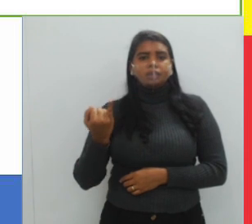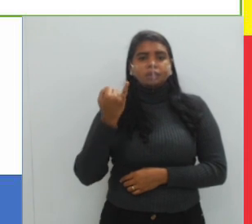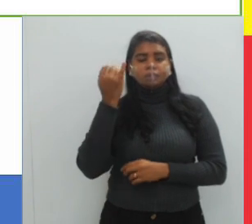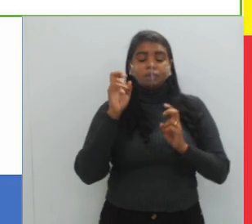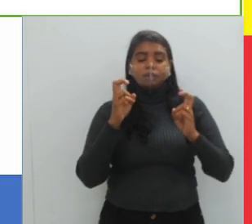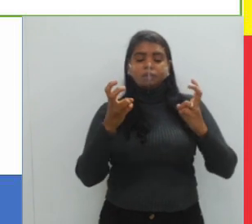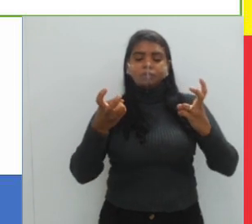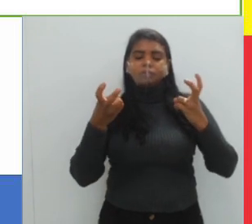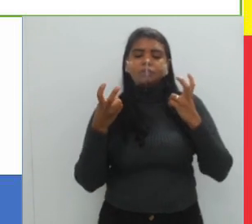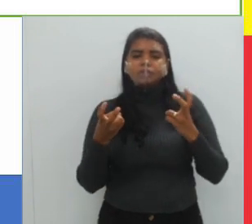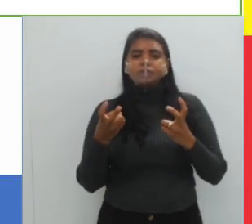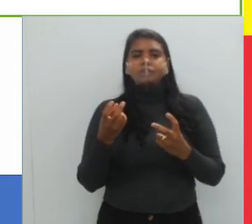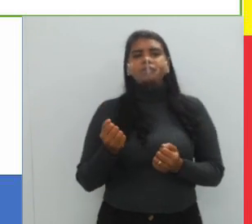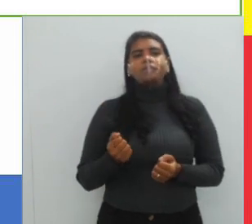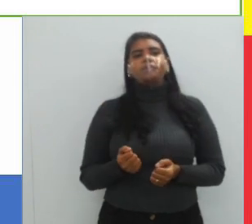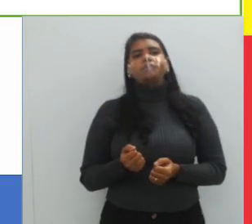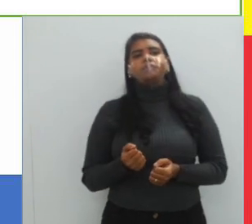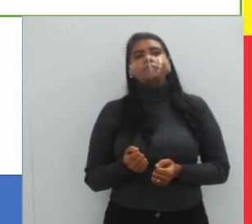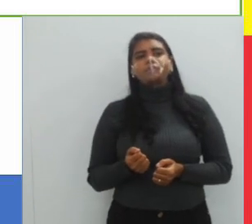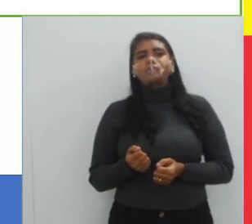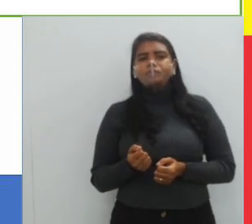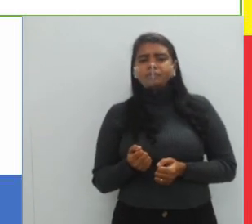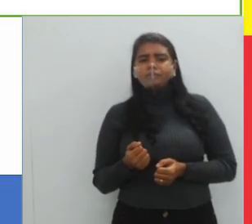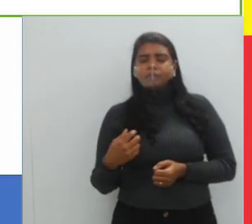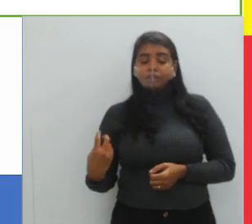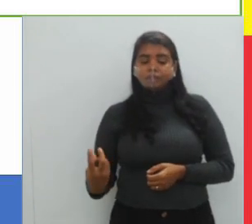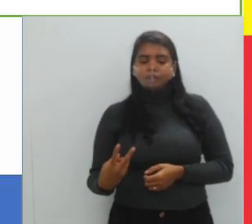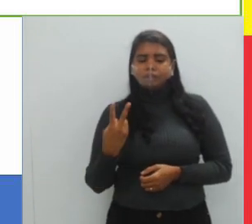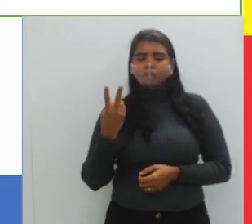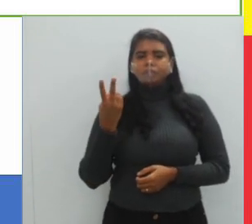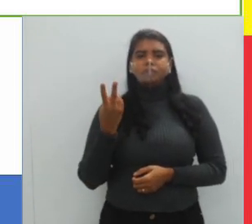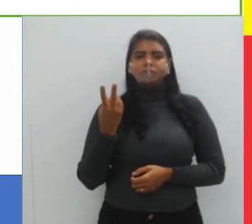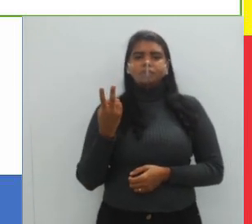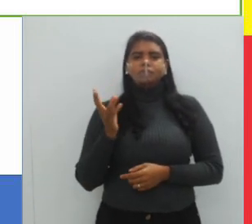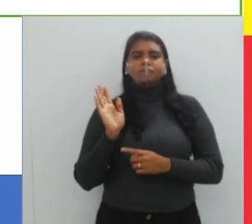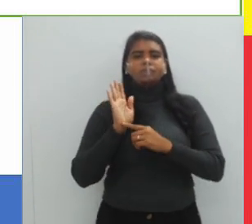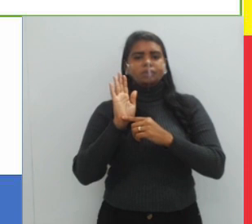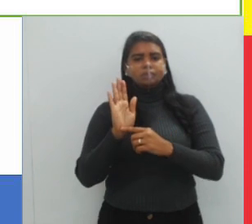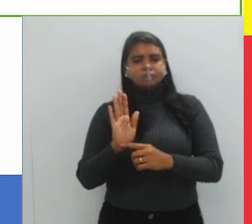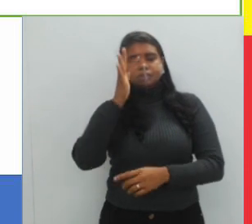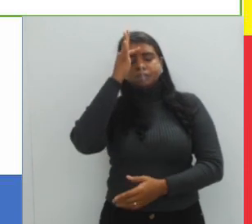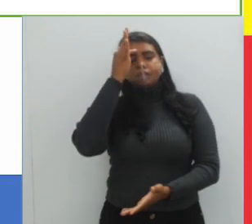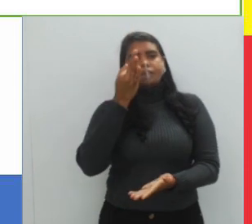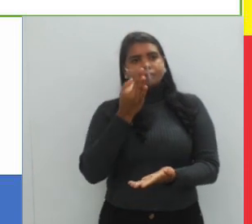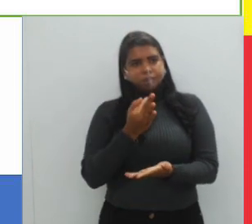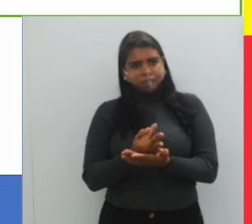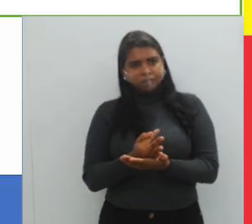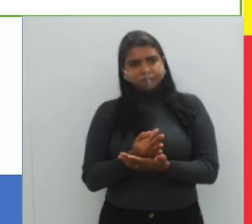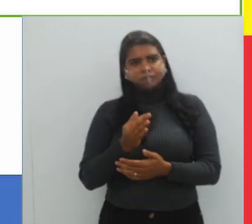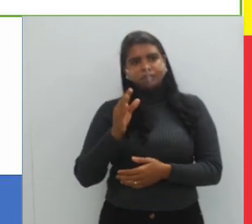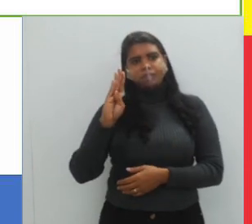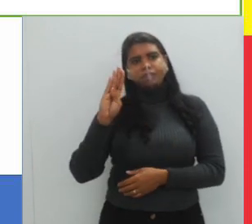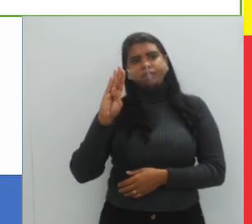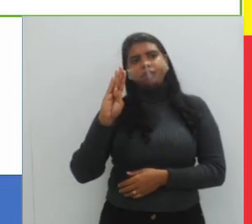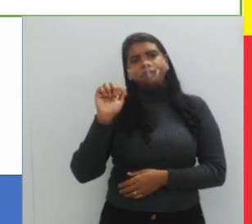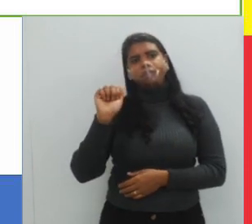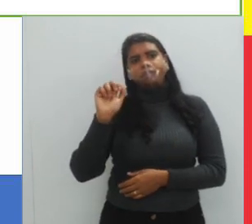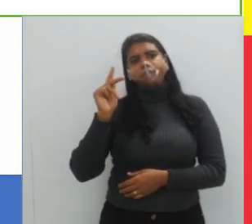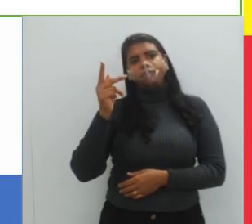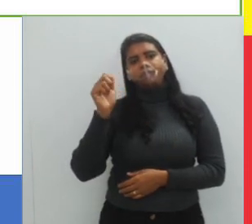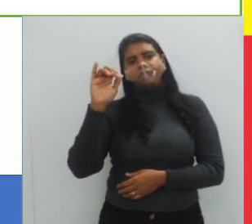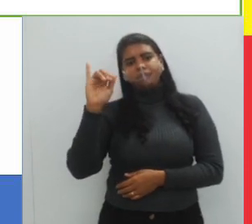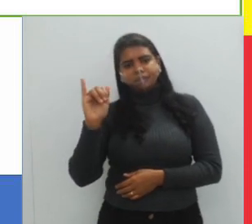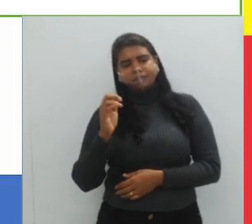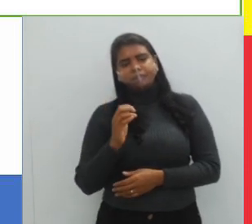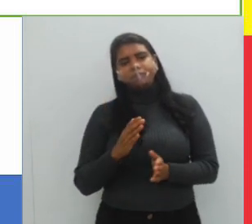aqui observar, certo? Veja aí o valor deste símbolo para a fé Bahá'í. Então